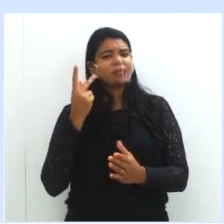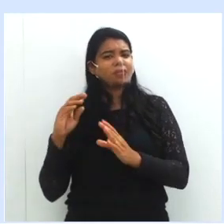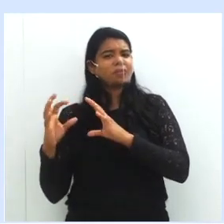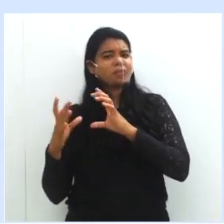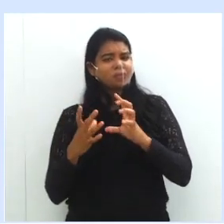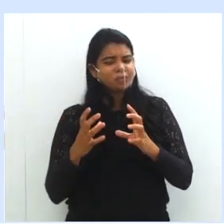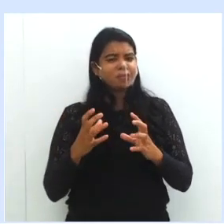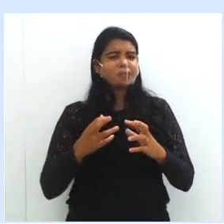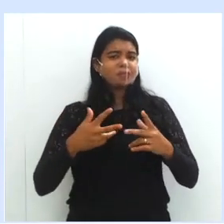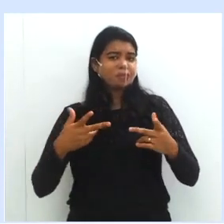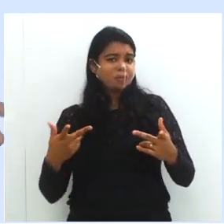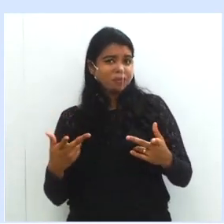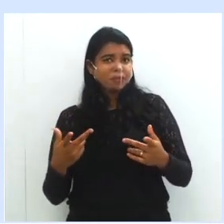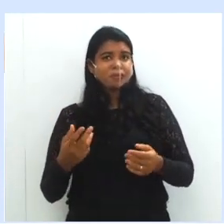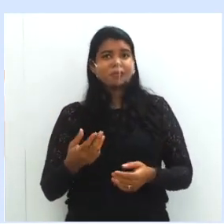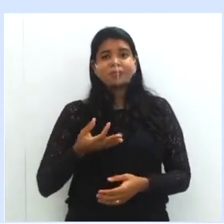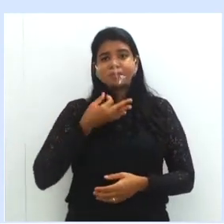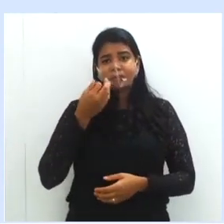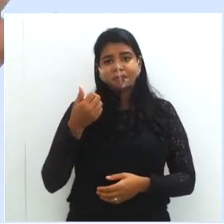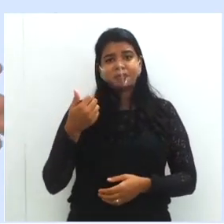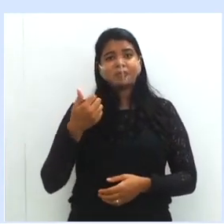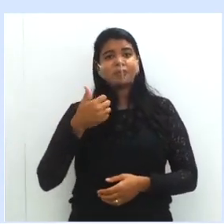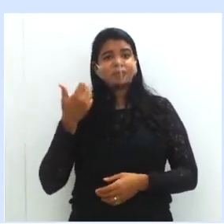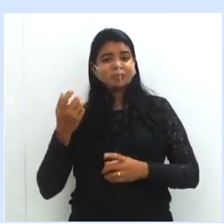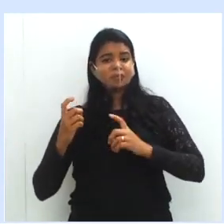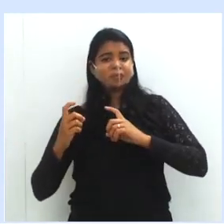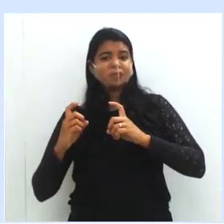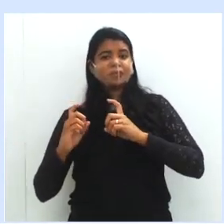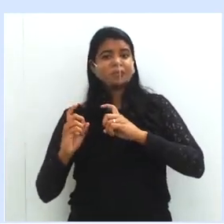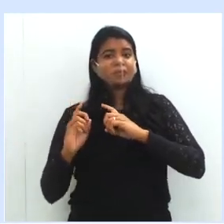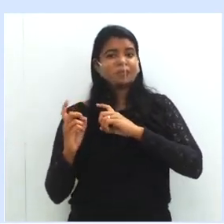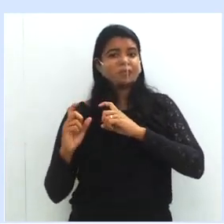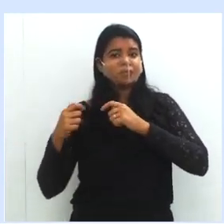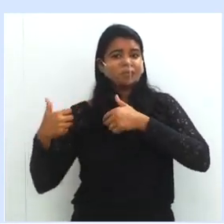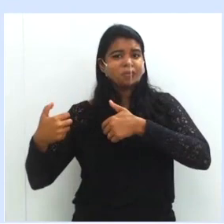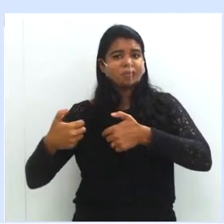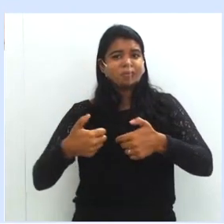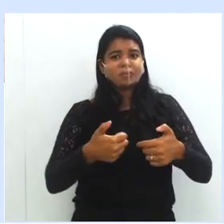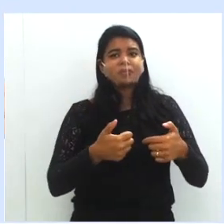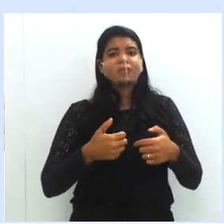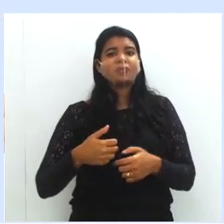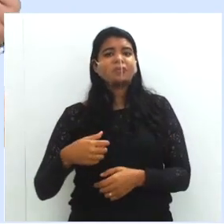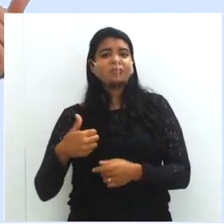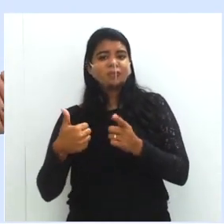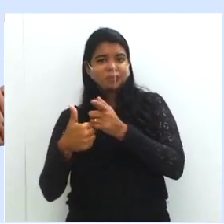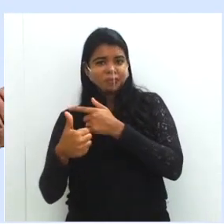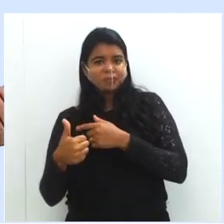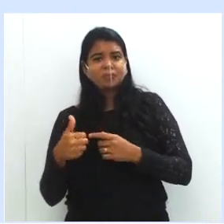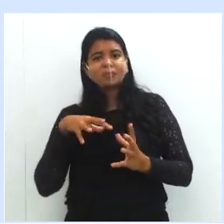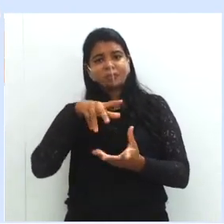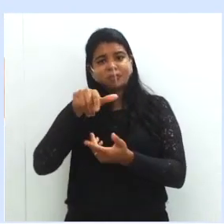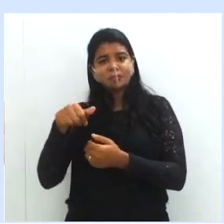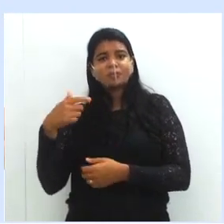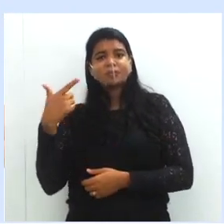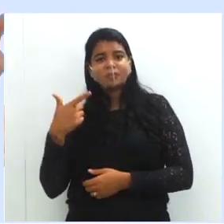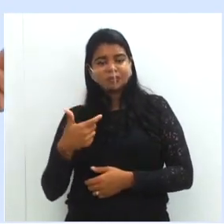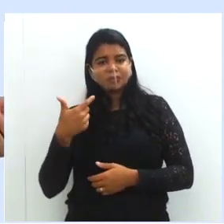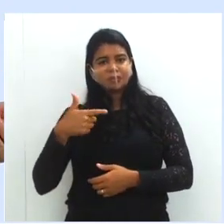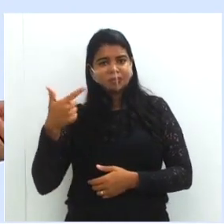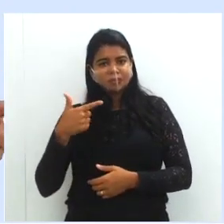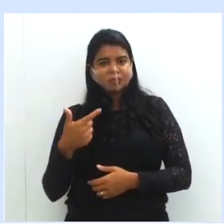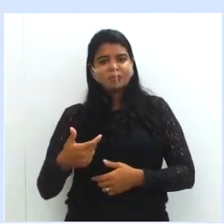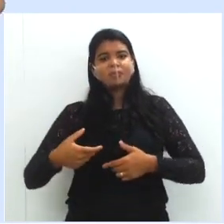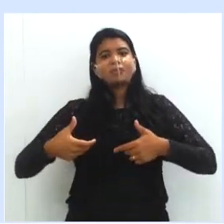XX, no século XX eu vou citar alguns, como a Primeira Guerra Mundial, a Segunda Guerra Mundial, esses conflitos colocaram